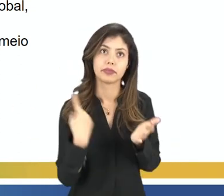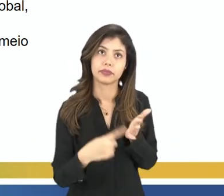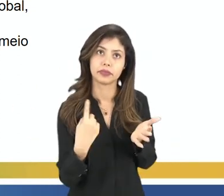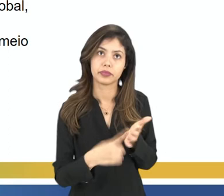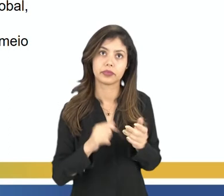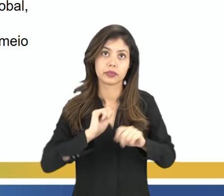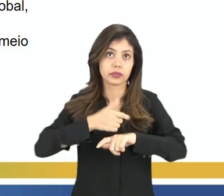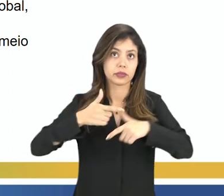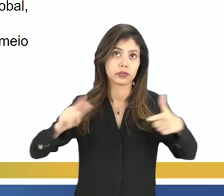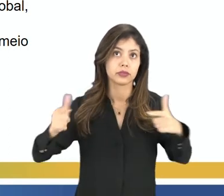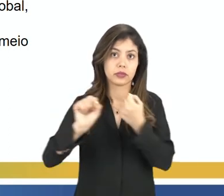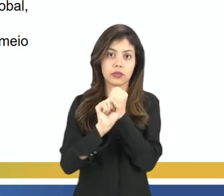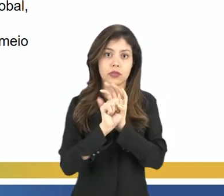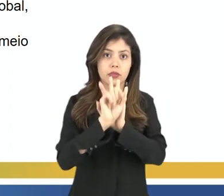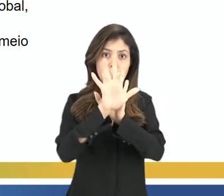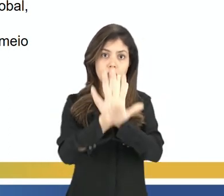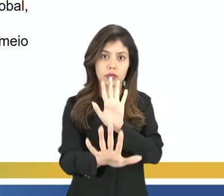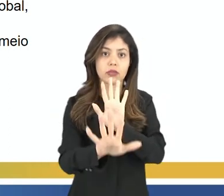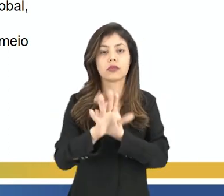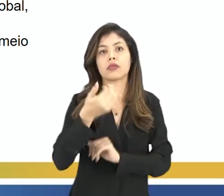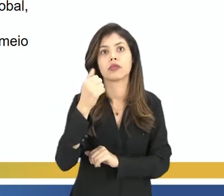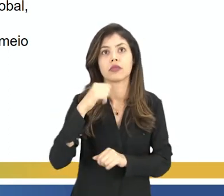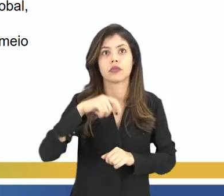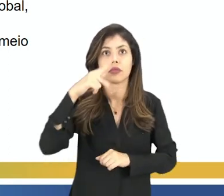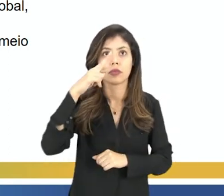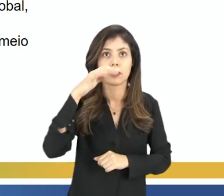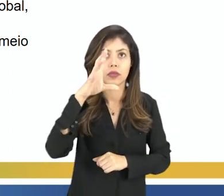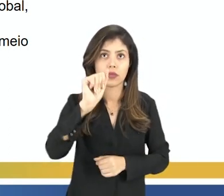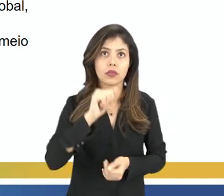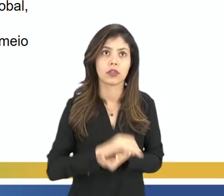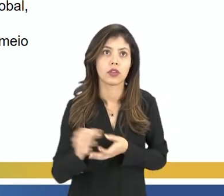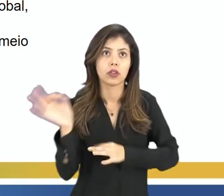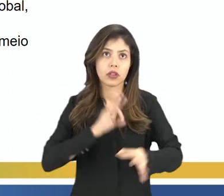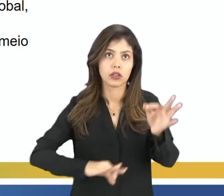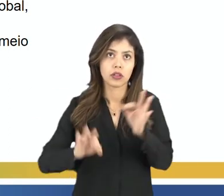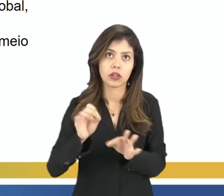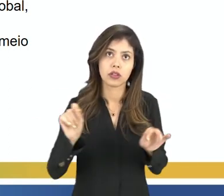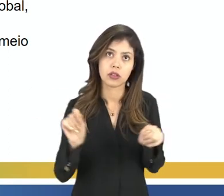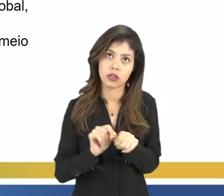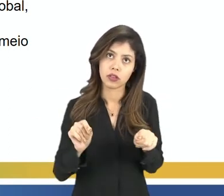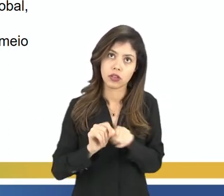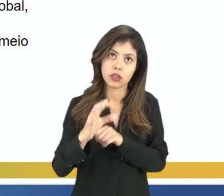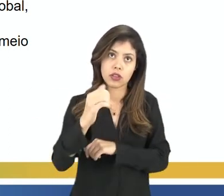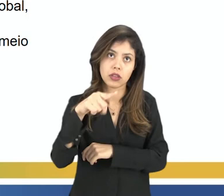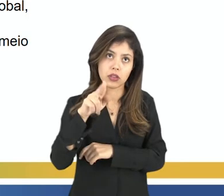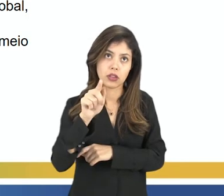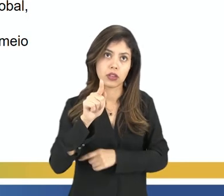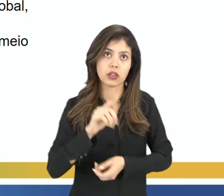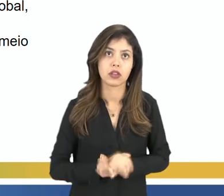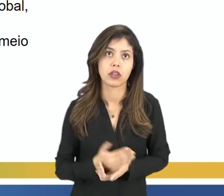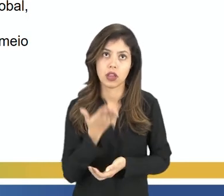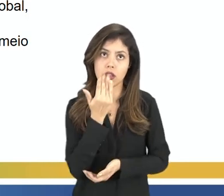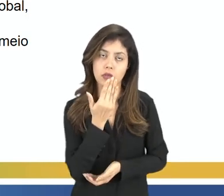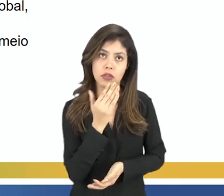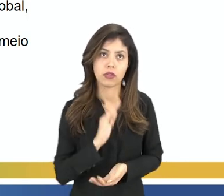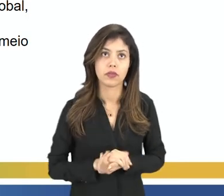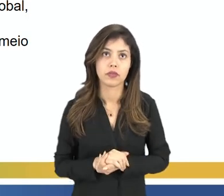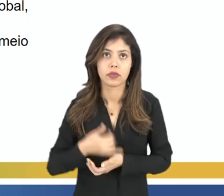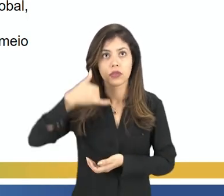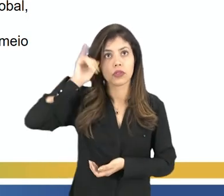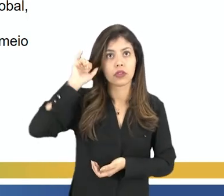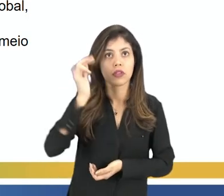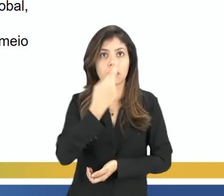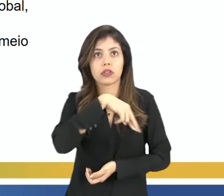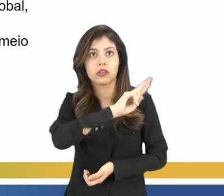com o relatório a grande sombra da pecuária feito pela Organização das Nações Unidas para agricultura e alimentação